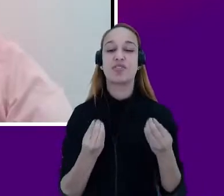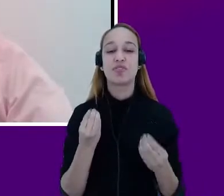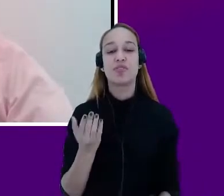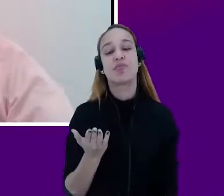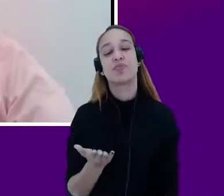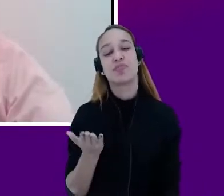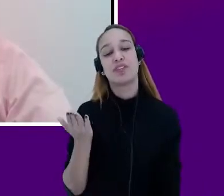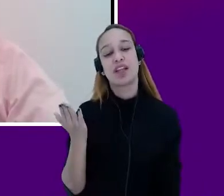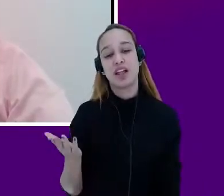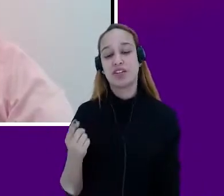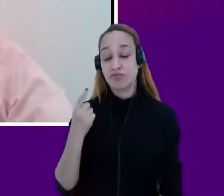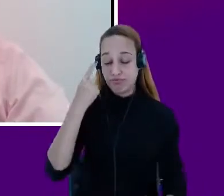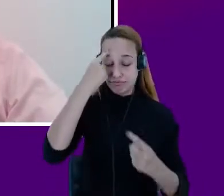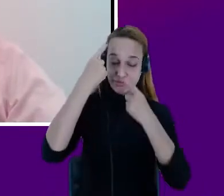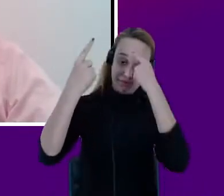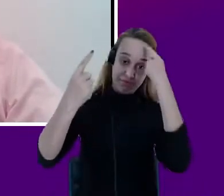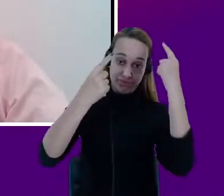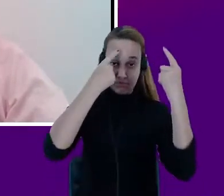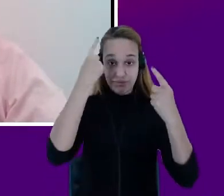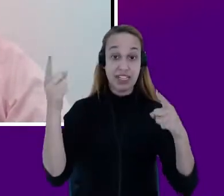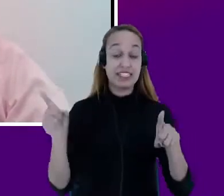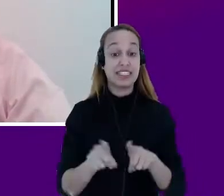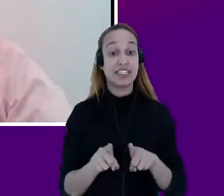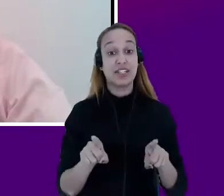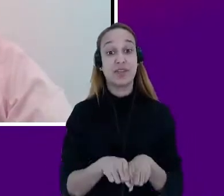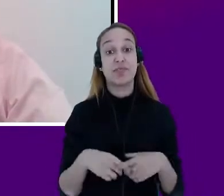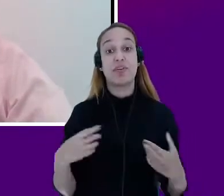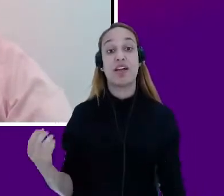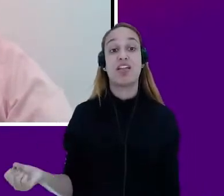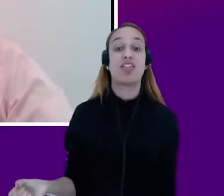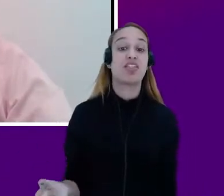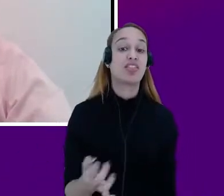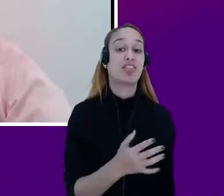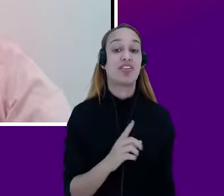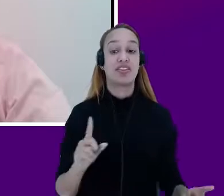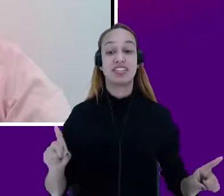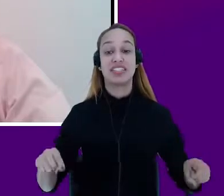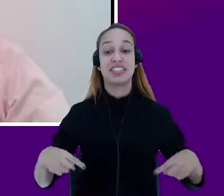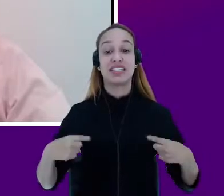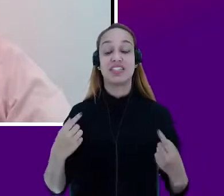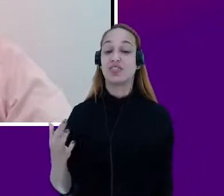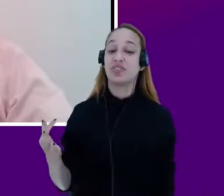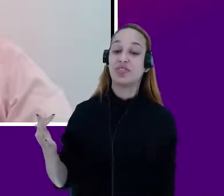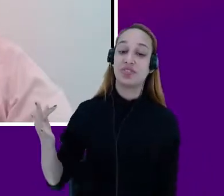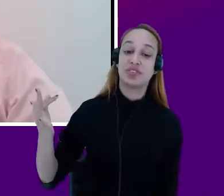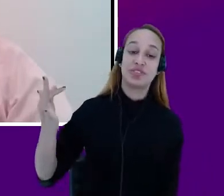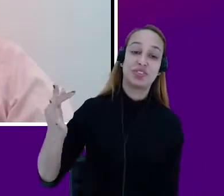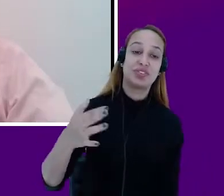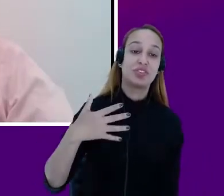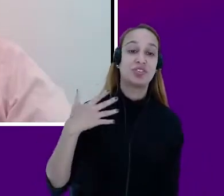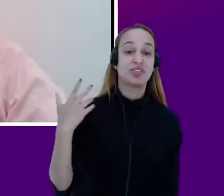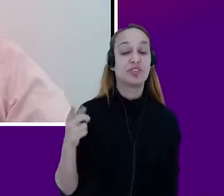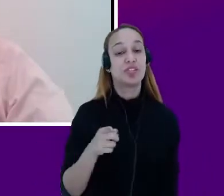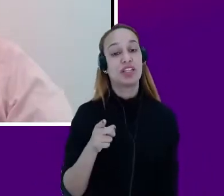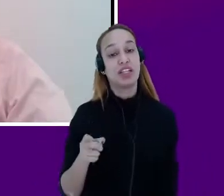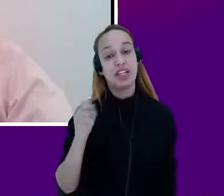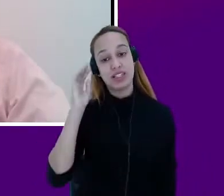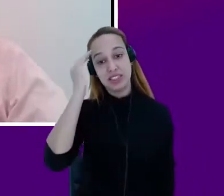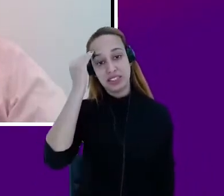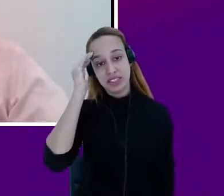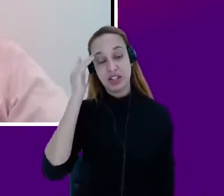se reinventando também, e quais são os novos desafios aí para o futuro, com essa visão e após